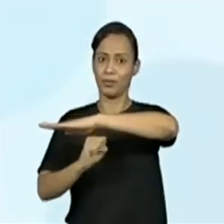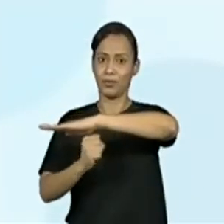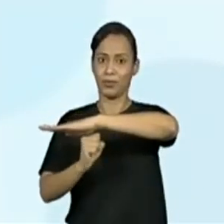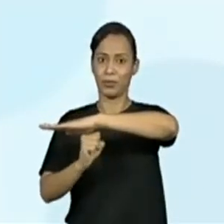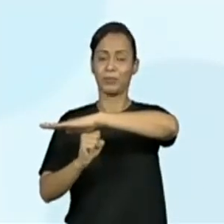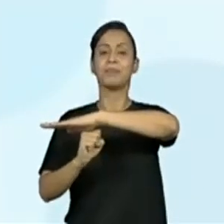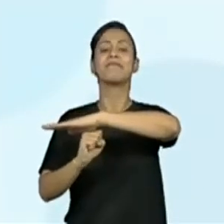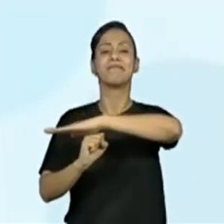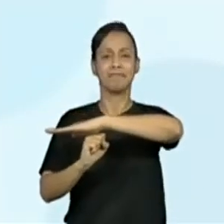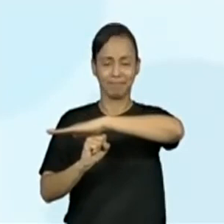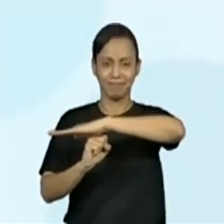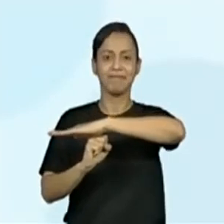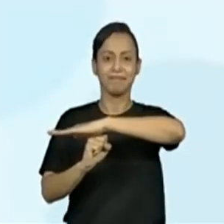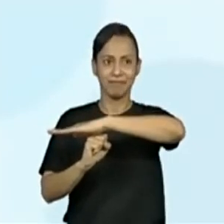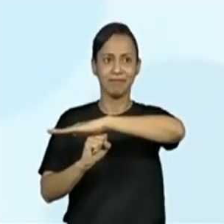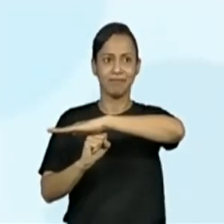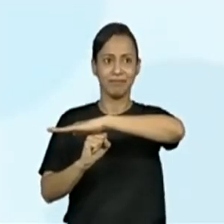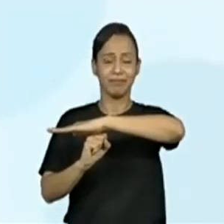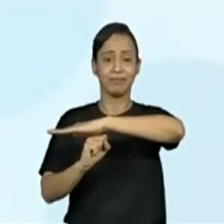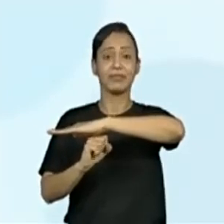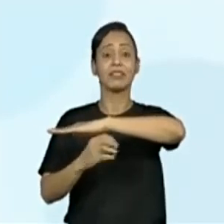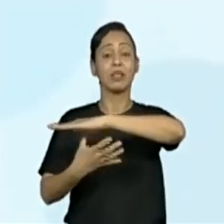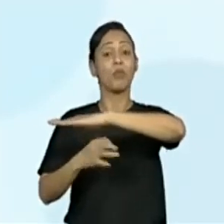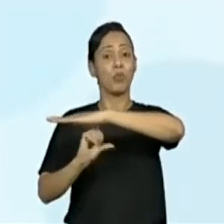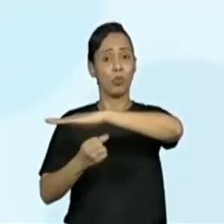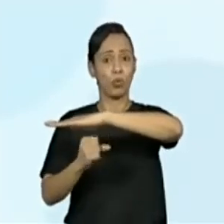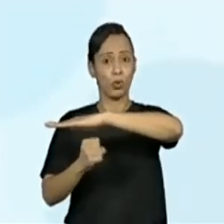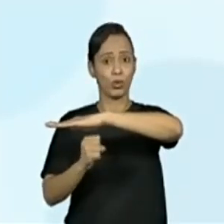numérica. Isso. Então, partindo do 8,